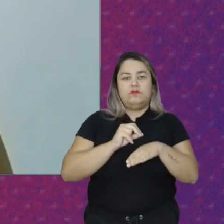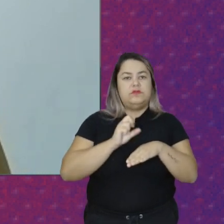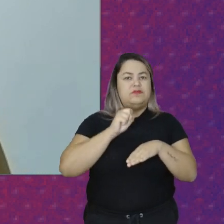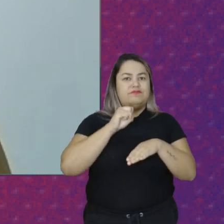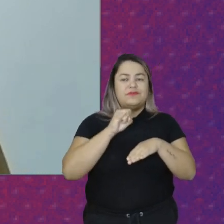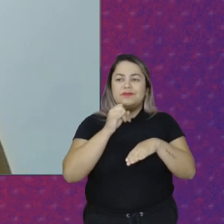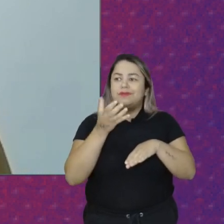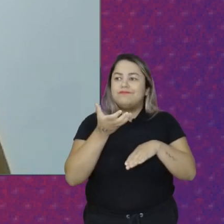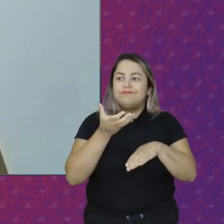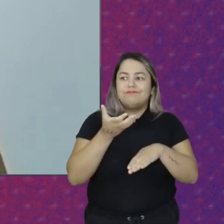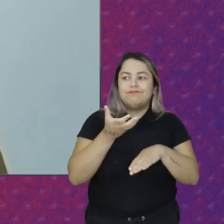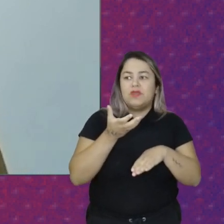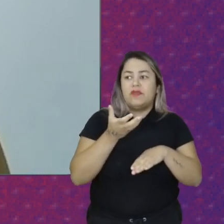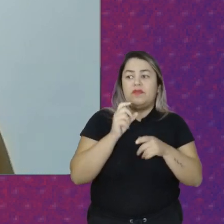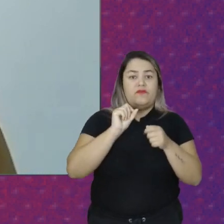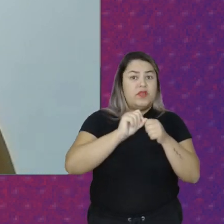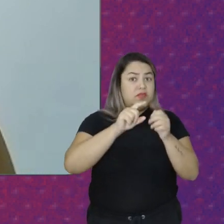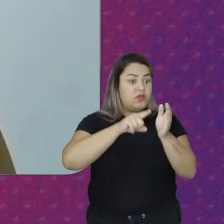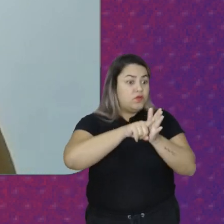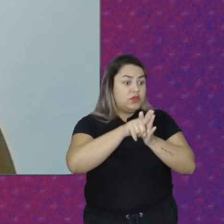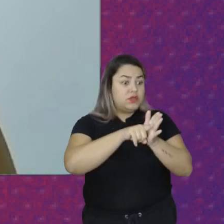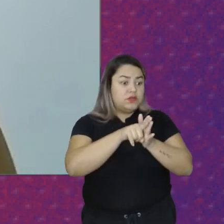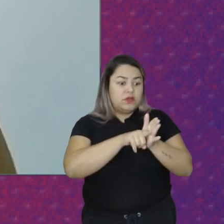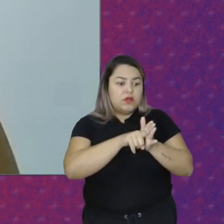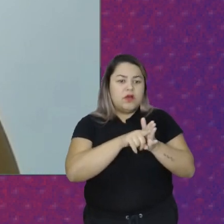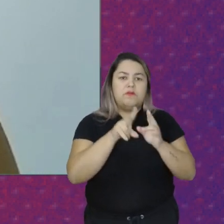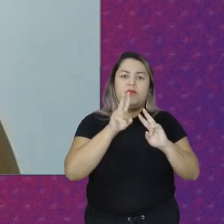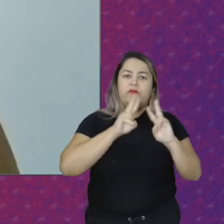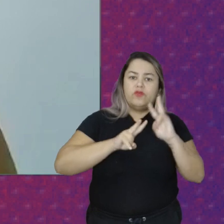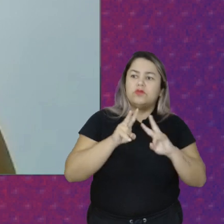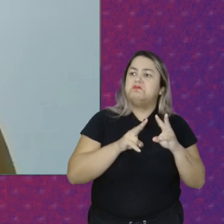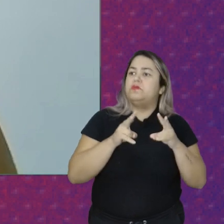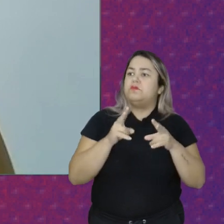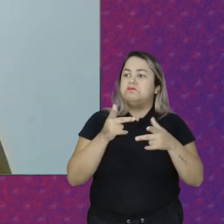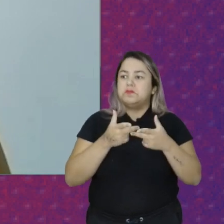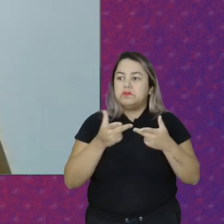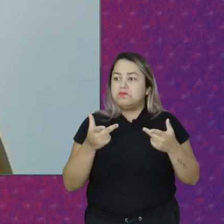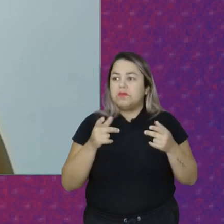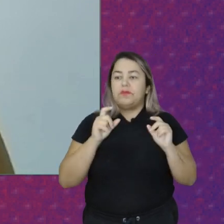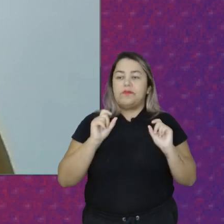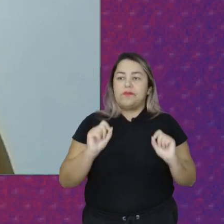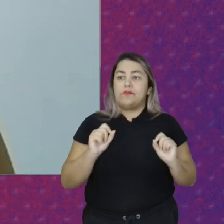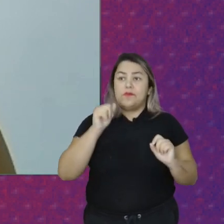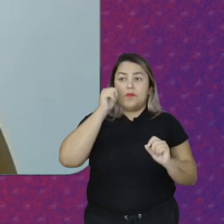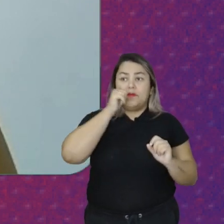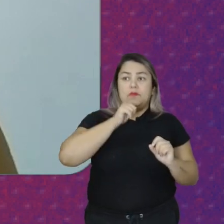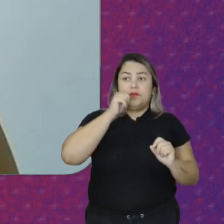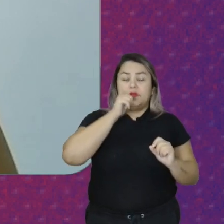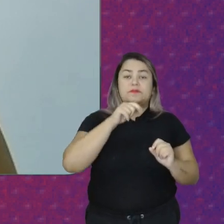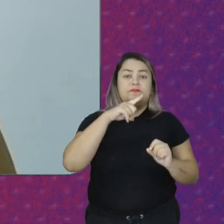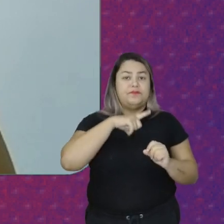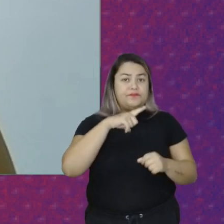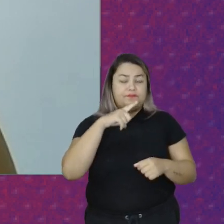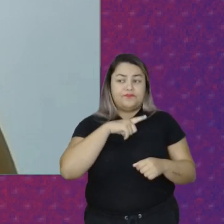sequer fazer o exame, né? Examiná-la, entendendo que essa mulher é uma mulher que não tem